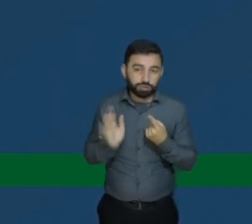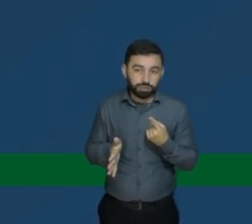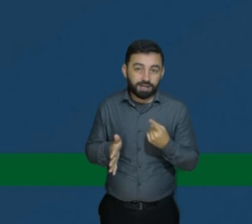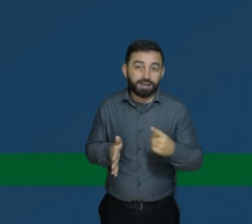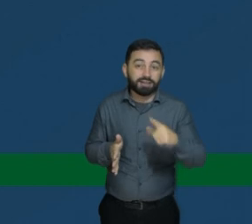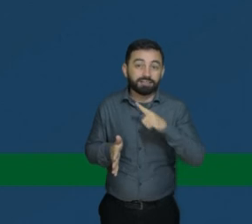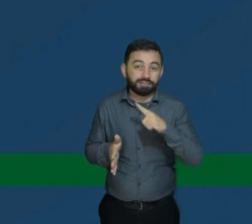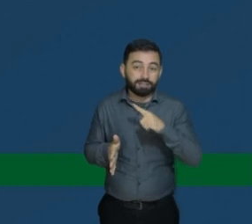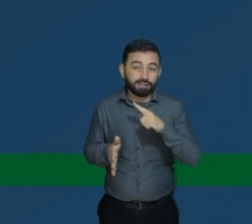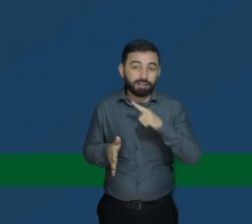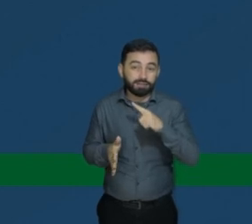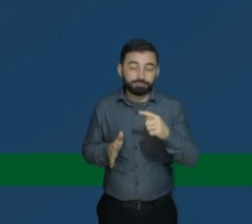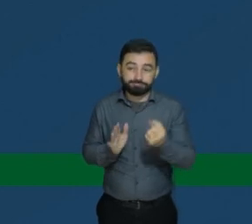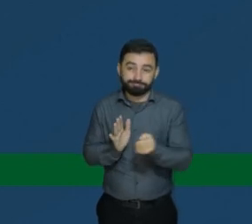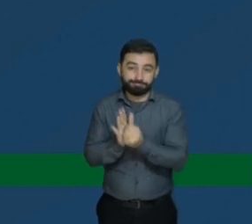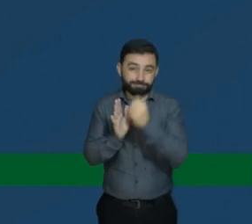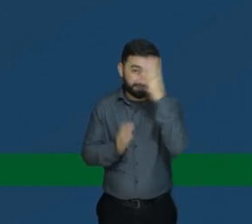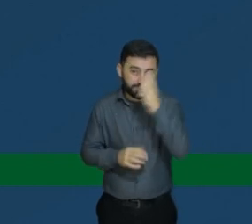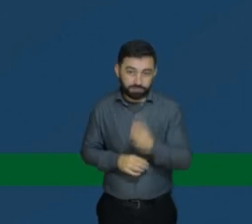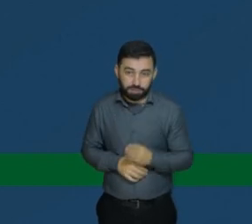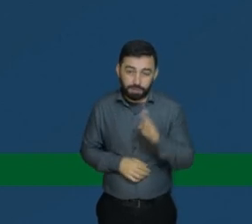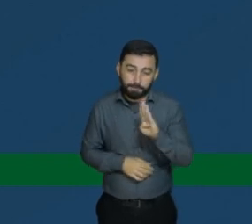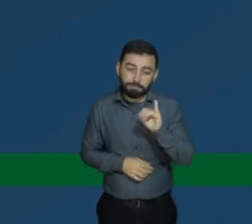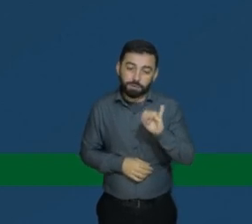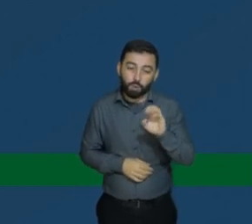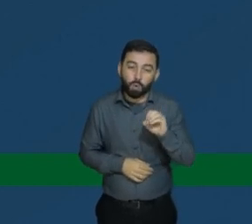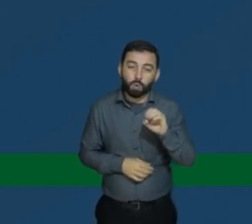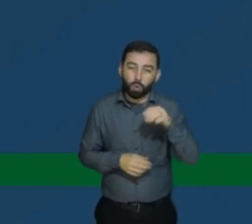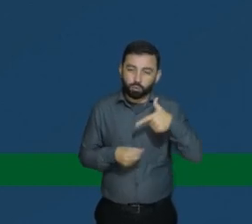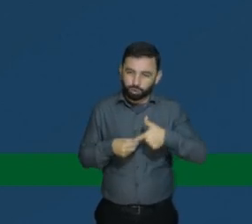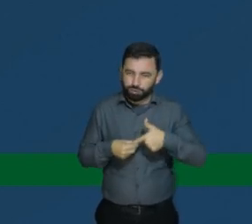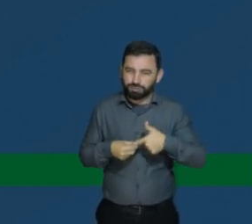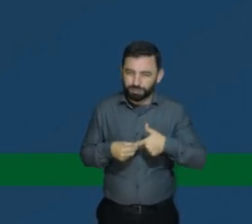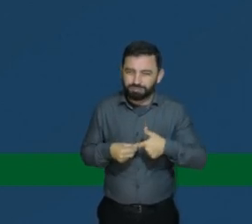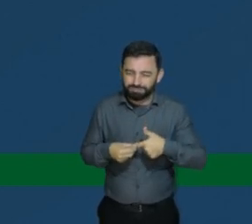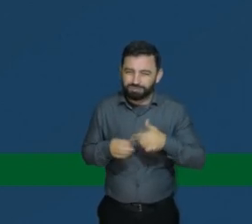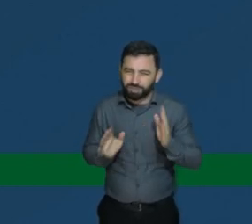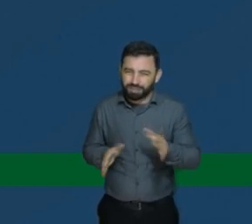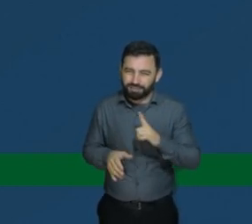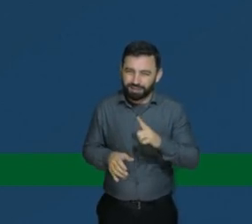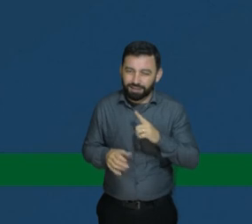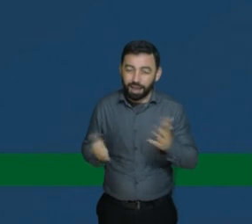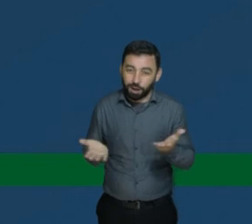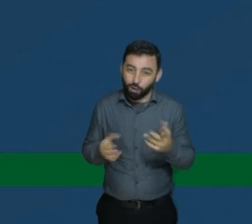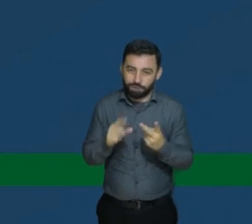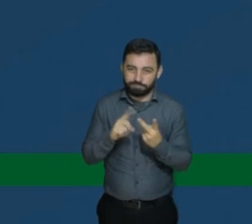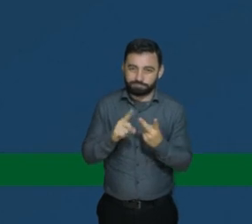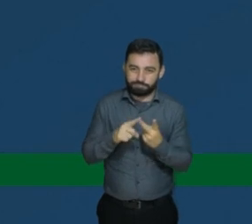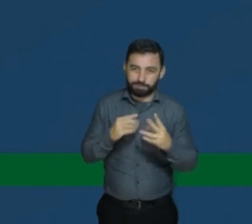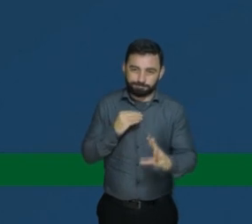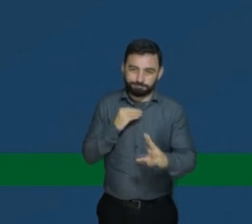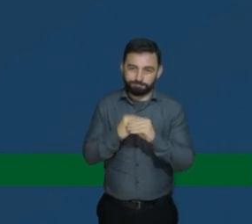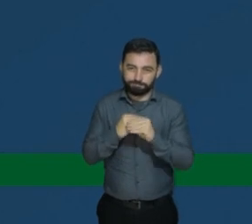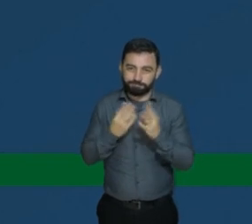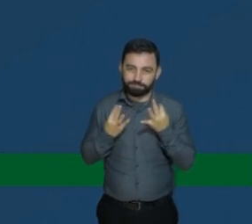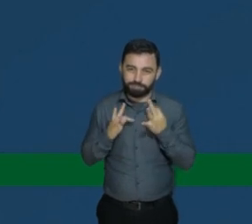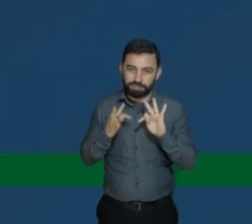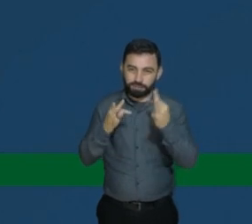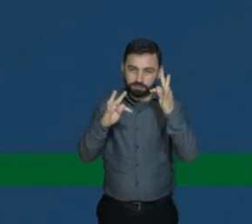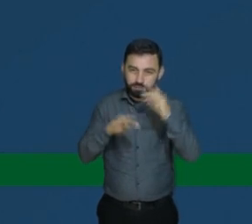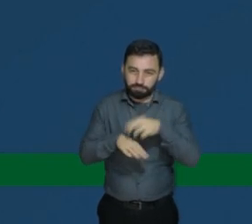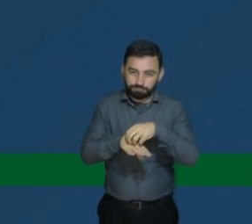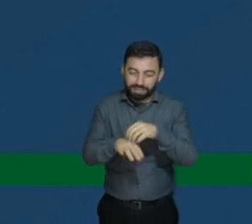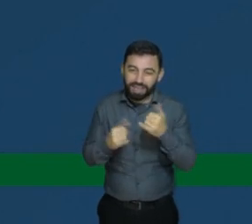grande patrimônio nacional, que são os biocombustíveis, e agora sendo complementado com a tecnologia da